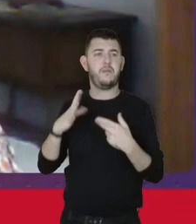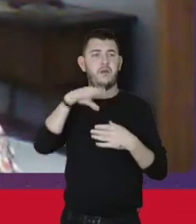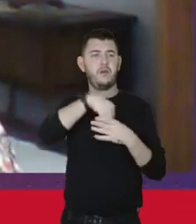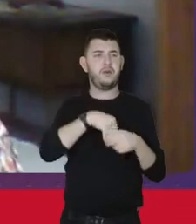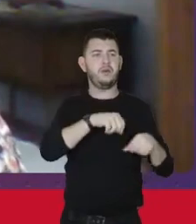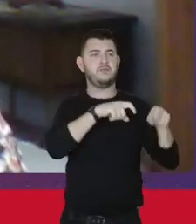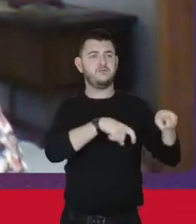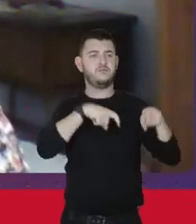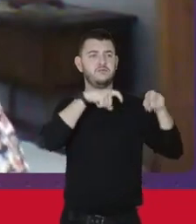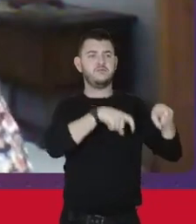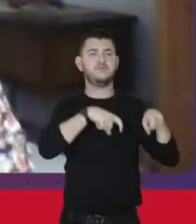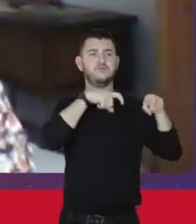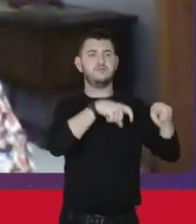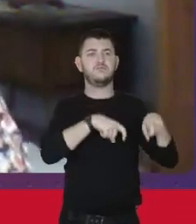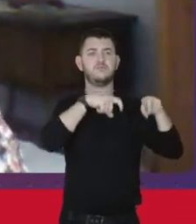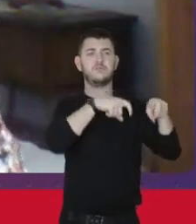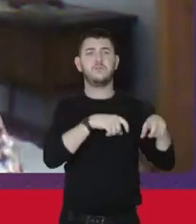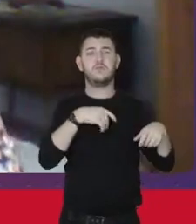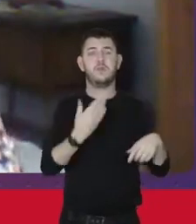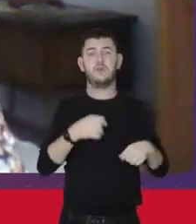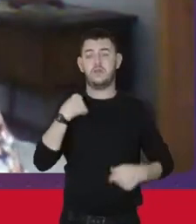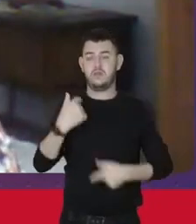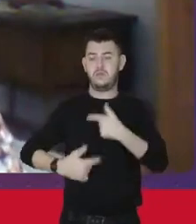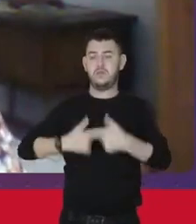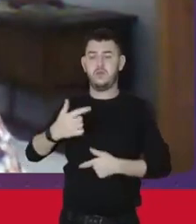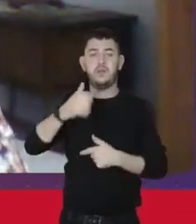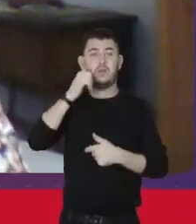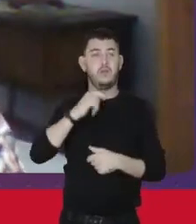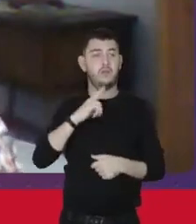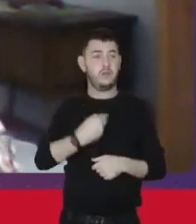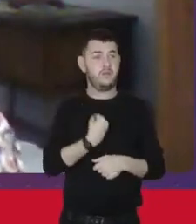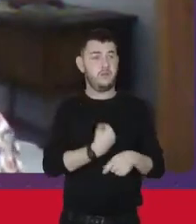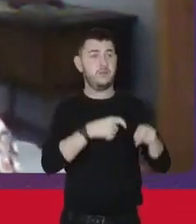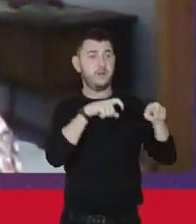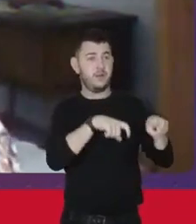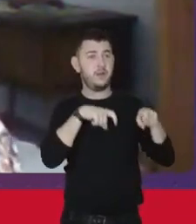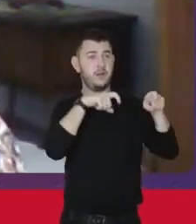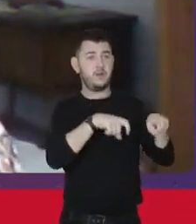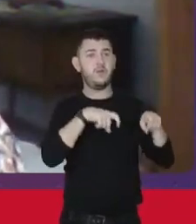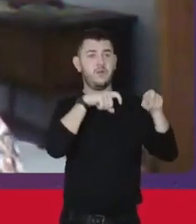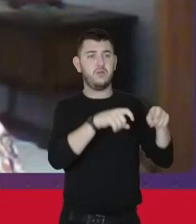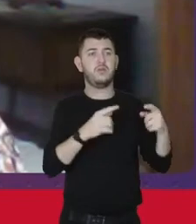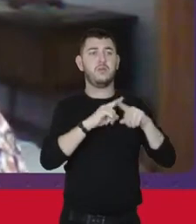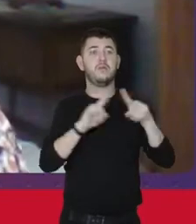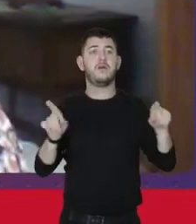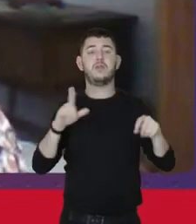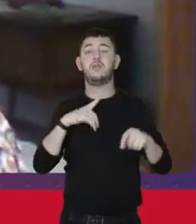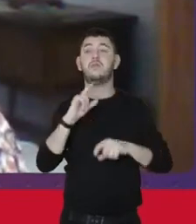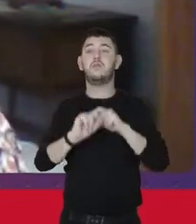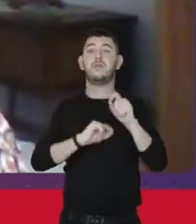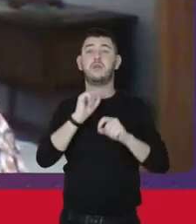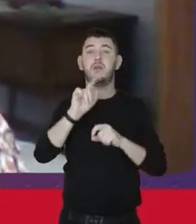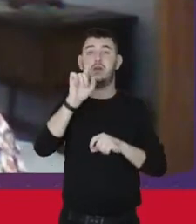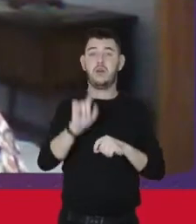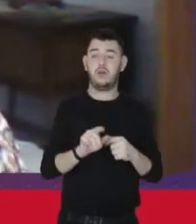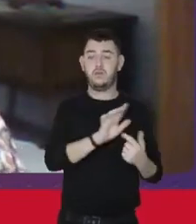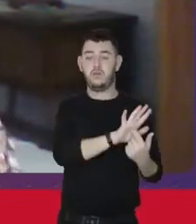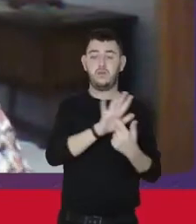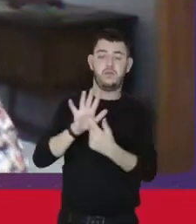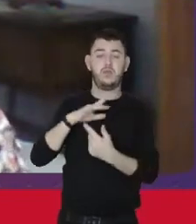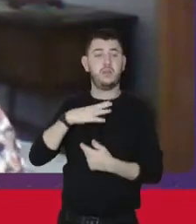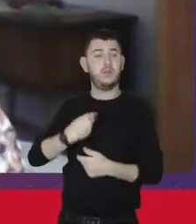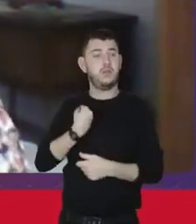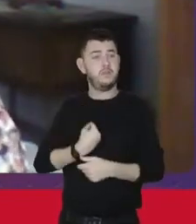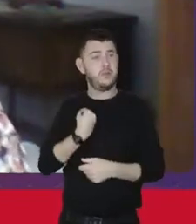rural, entre as trabalhadoras camponesas, trabalhadoras rurais, mas também se identifica essa